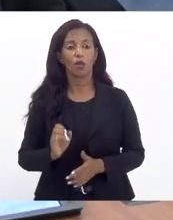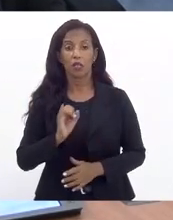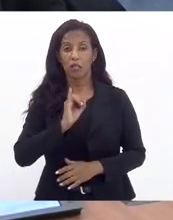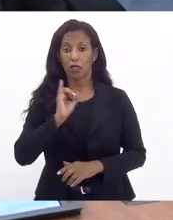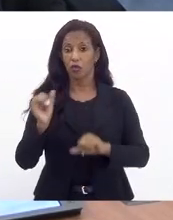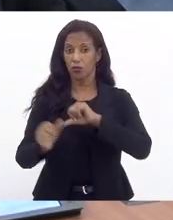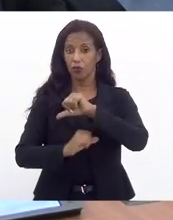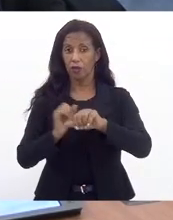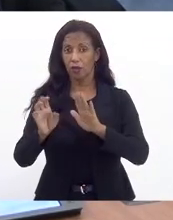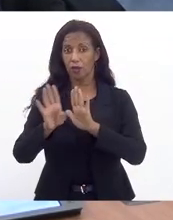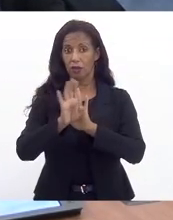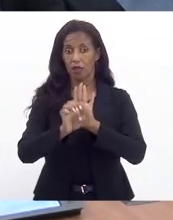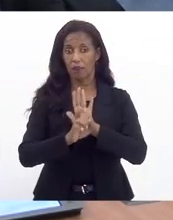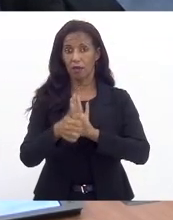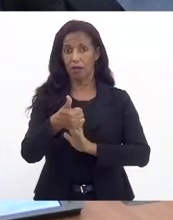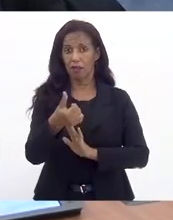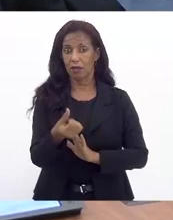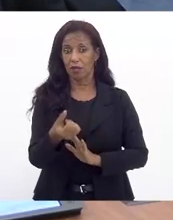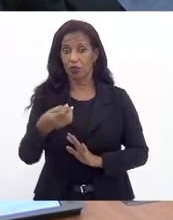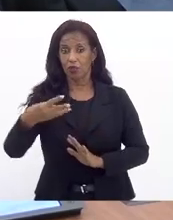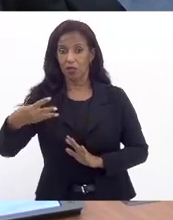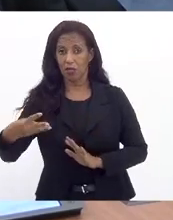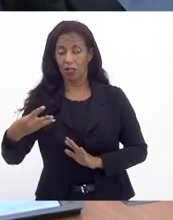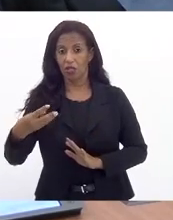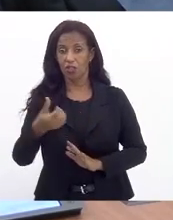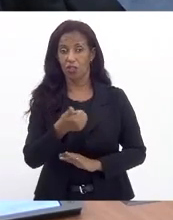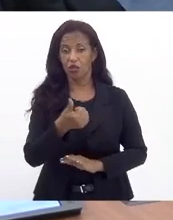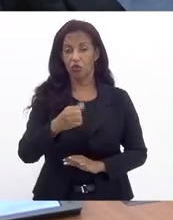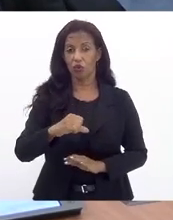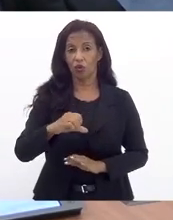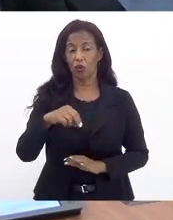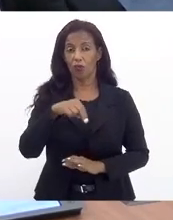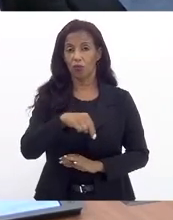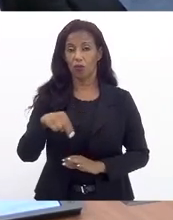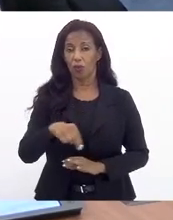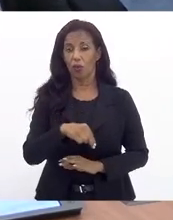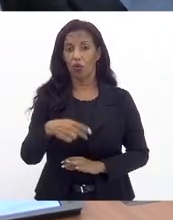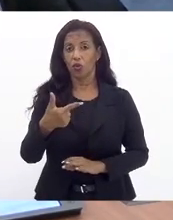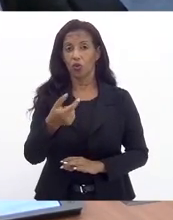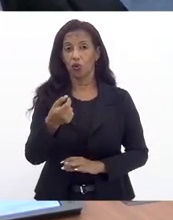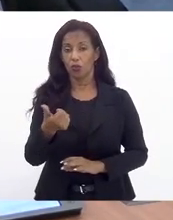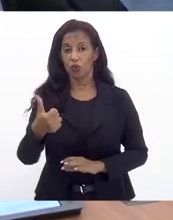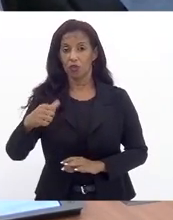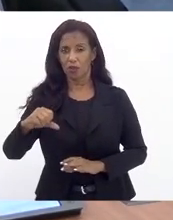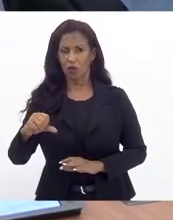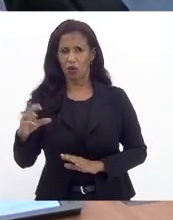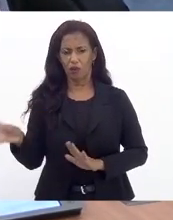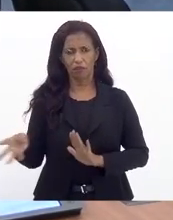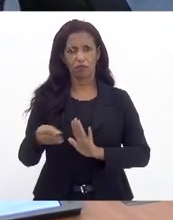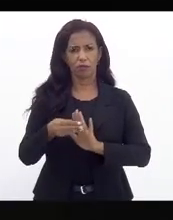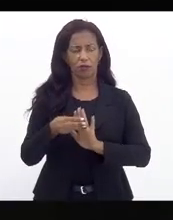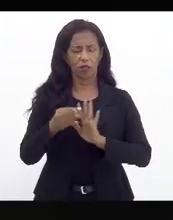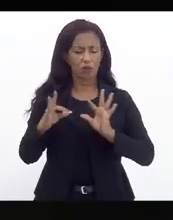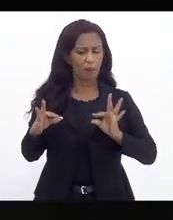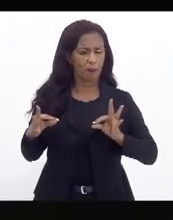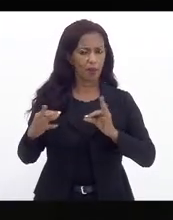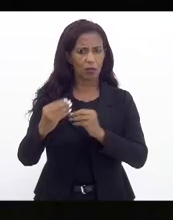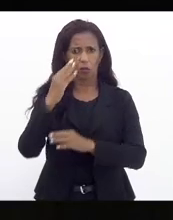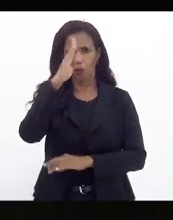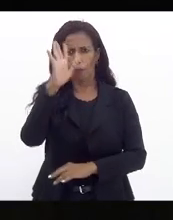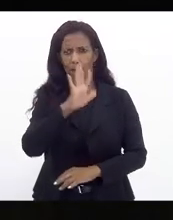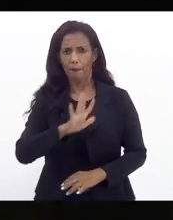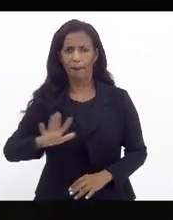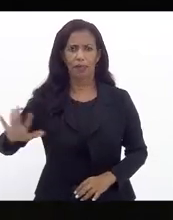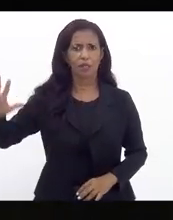da emenda 103 desde o dia 19 de novembro de 2019 Isso para todo o Brasil